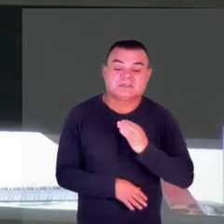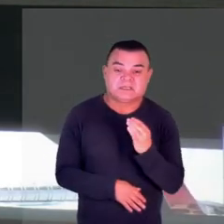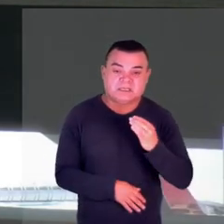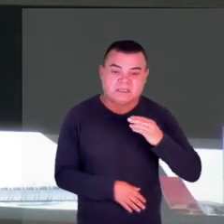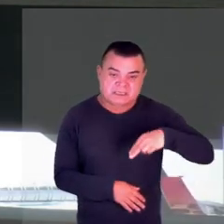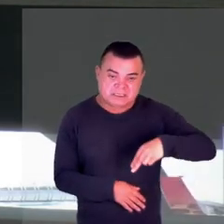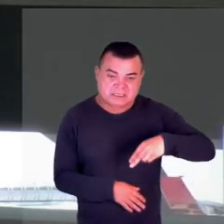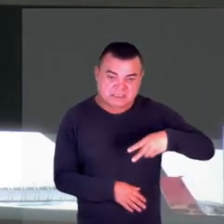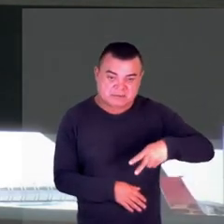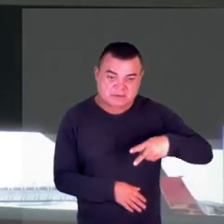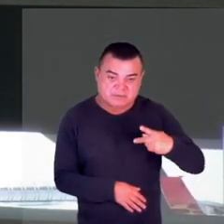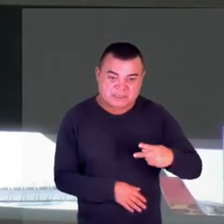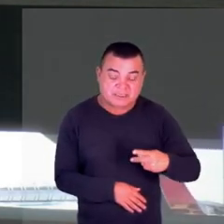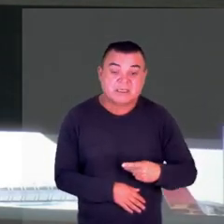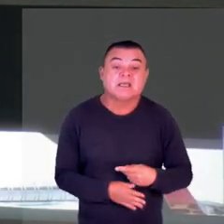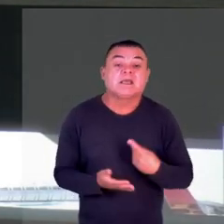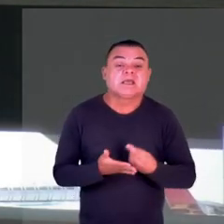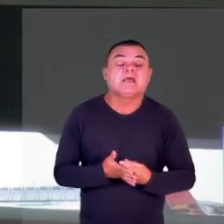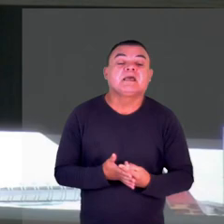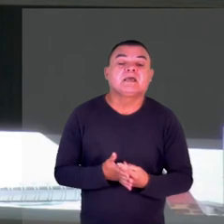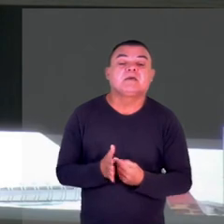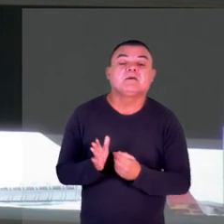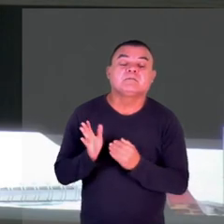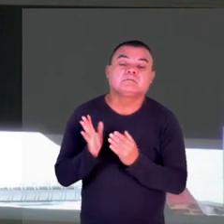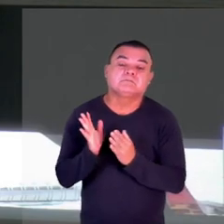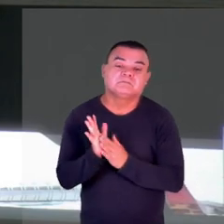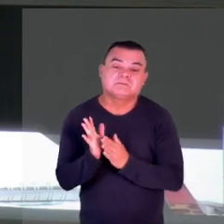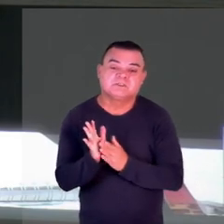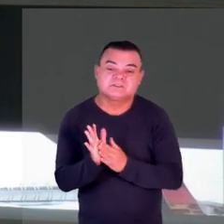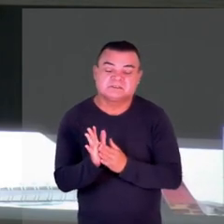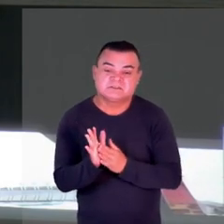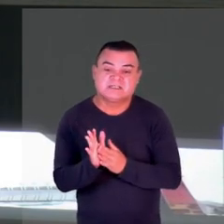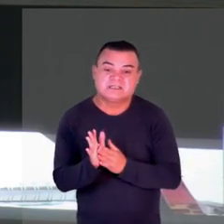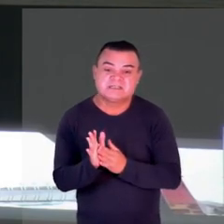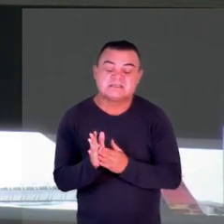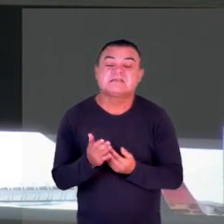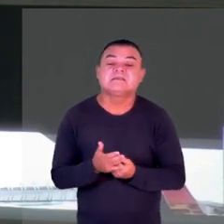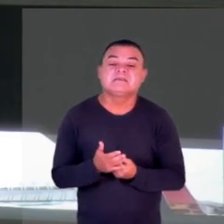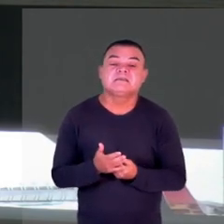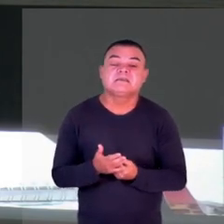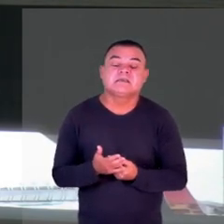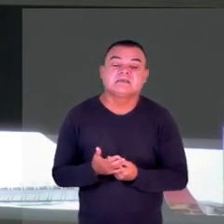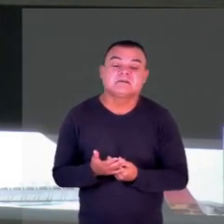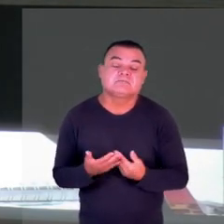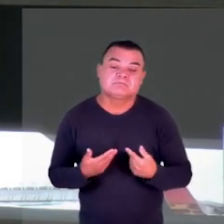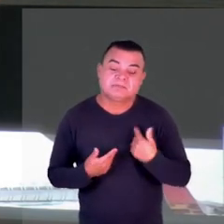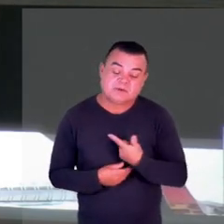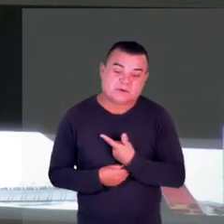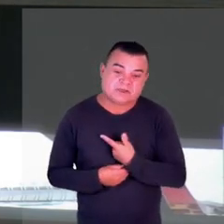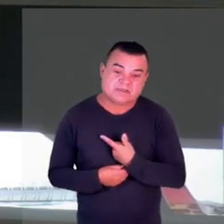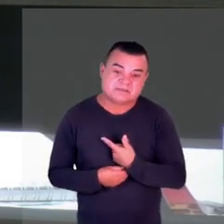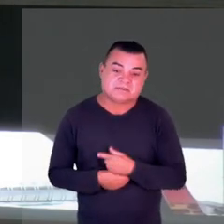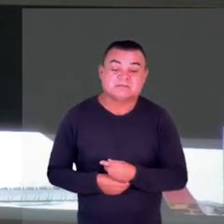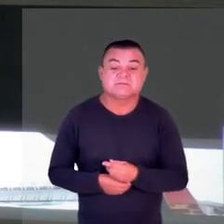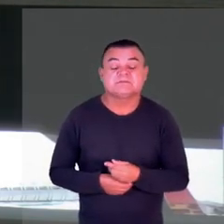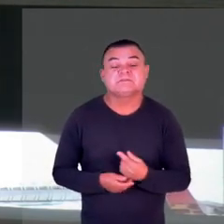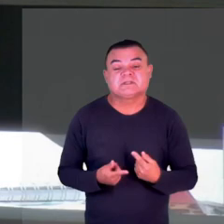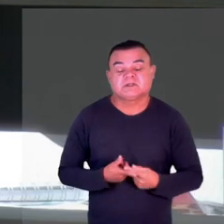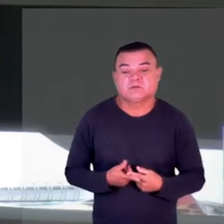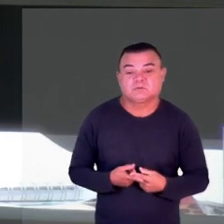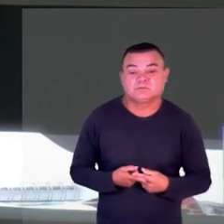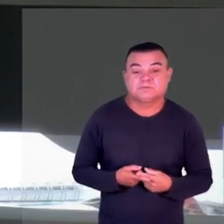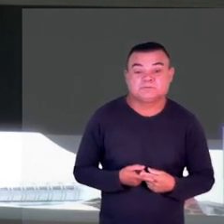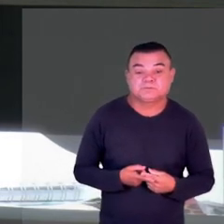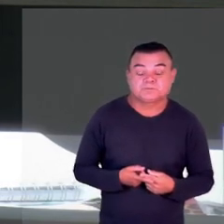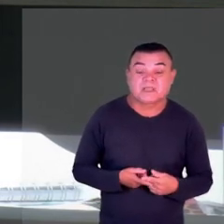então esse pode ficar como tarefa de casa pro nosso GT diante eh da hora e da Necessidade que se dê E